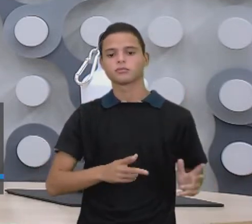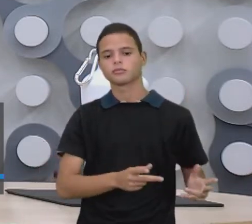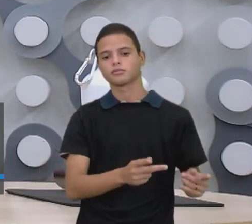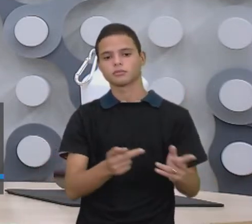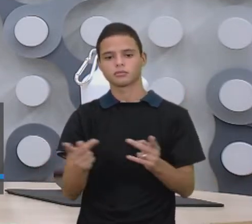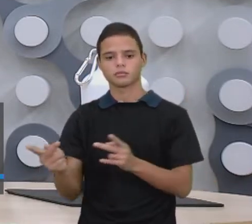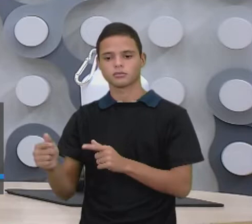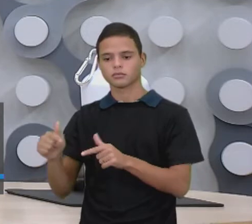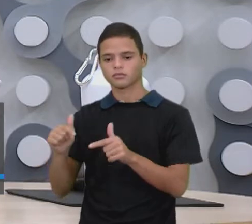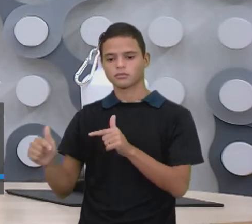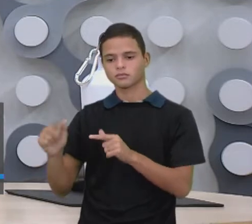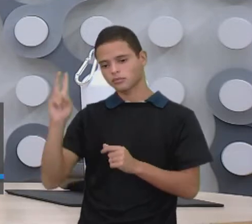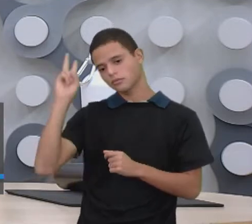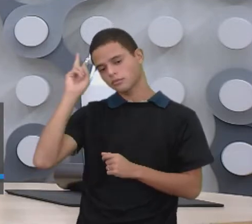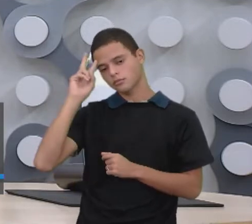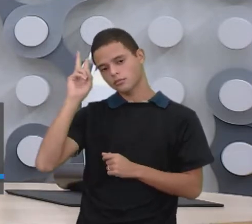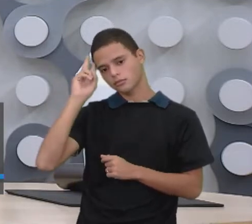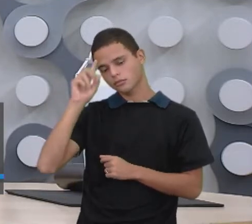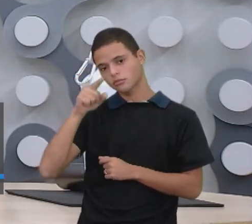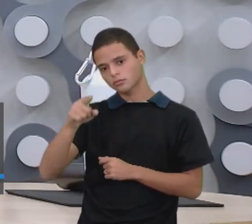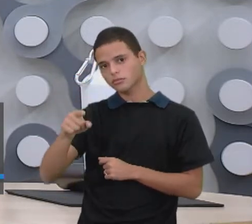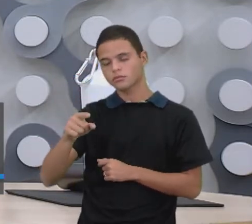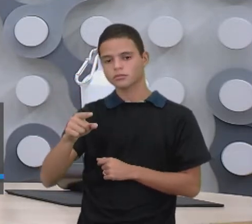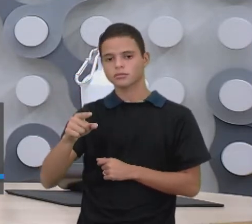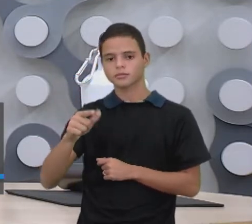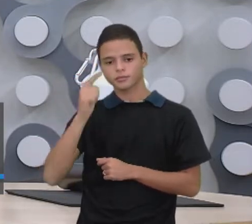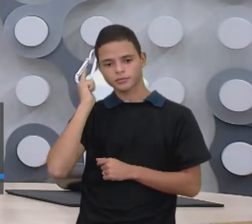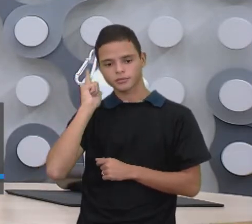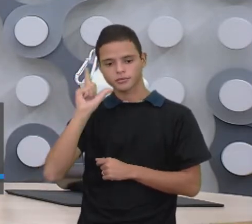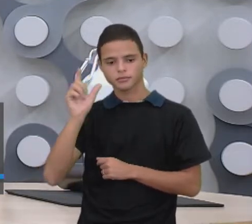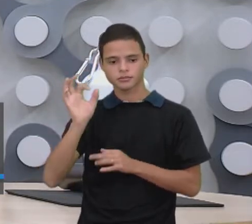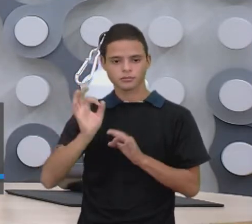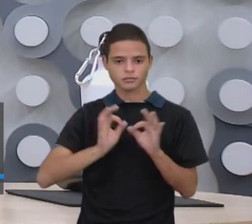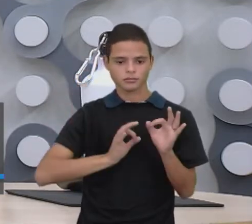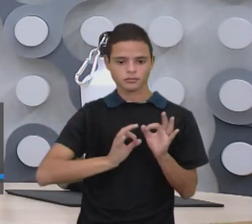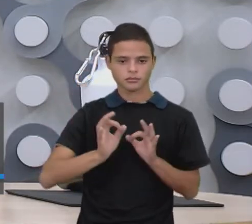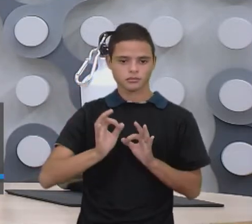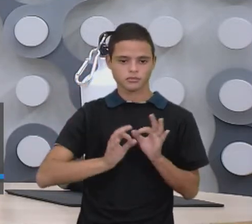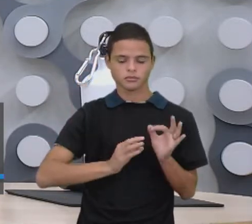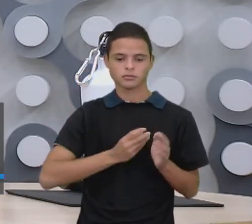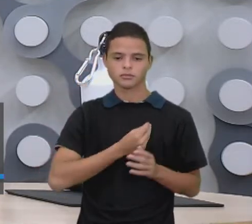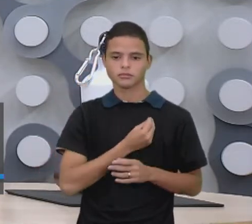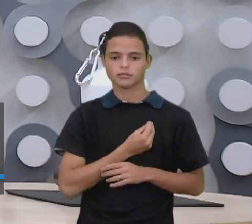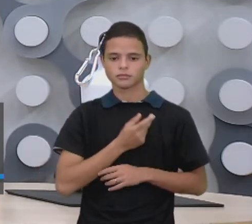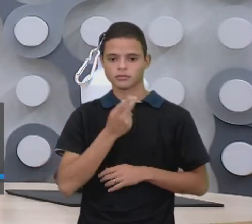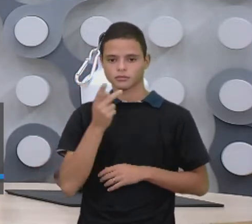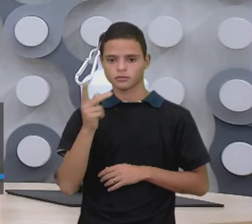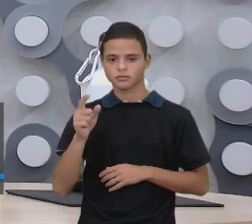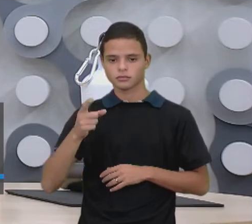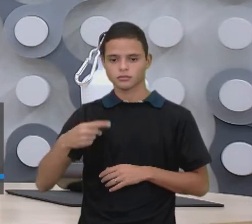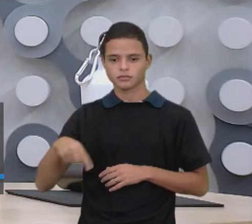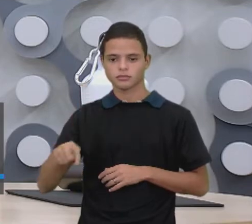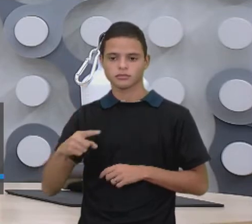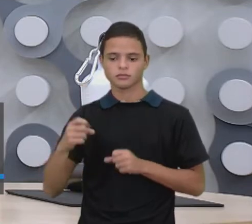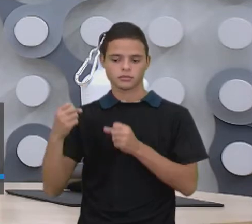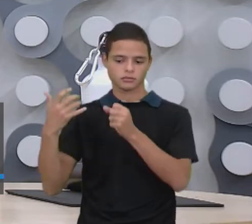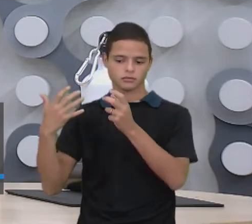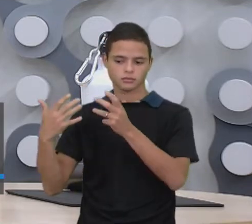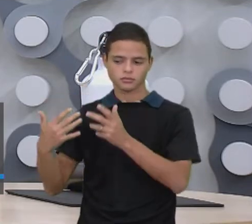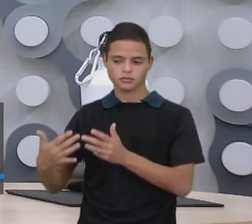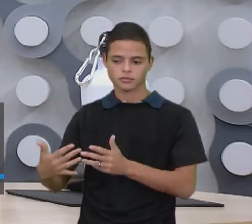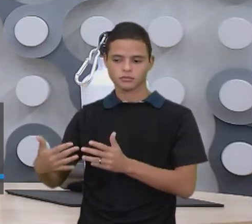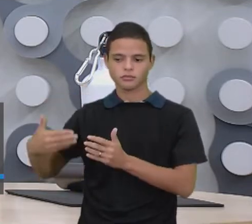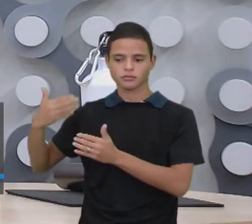Então lembre-se, se você pretende realizar, né, o seu projeto lá que a gente está comentando desde a